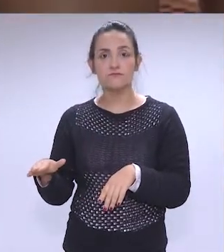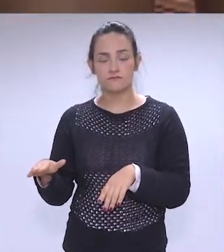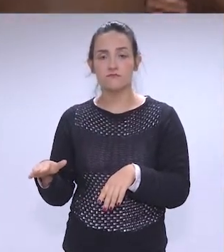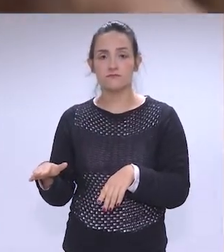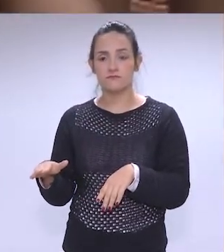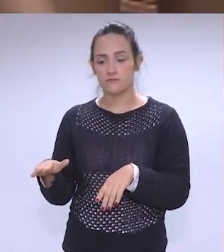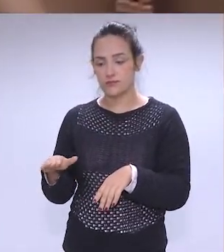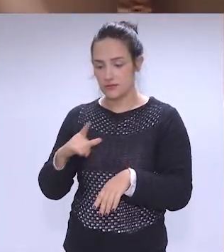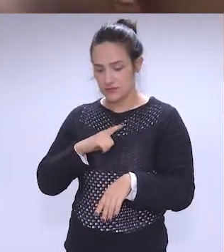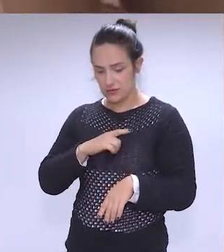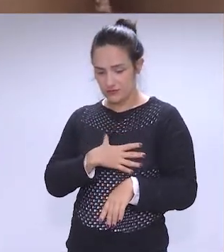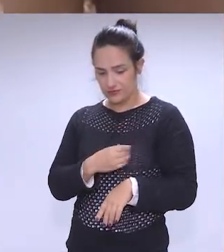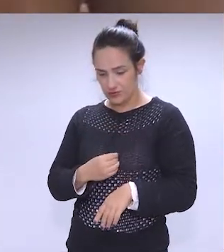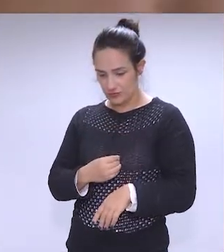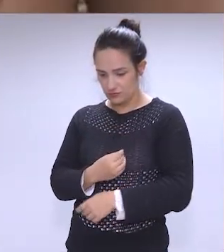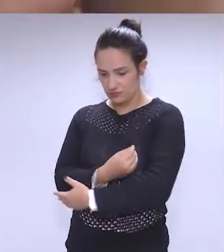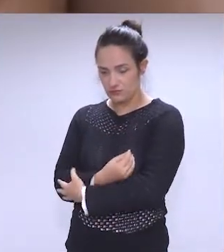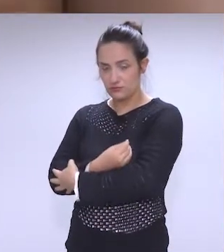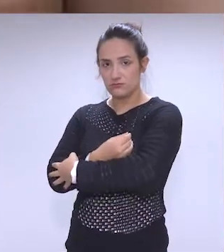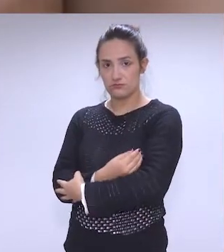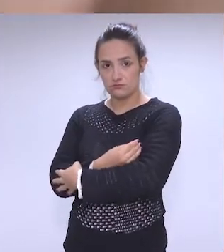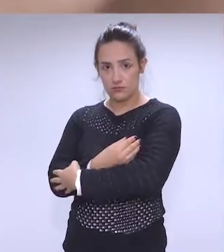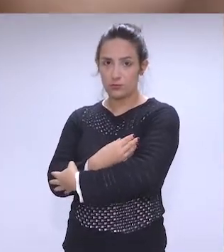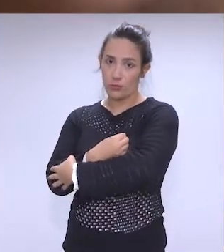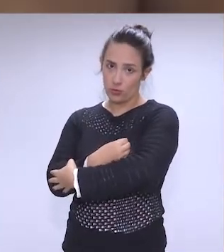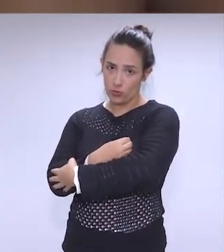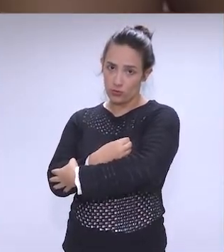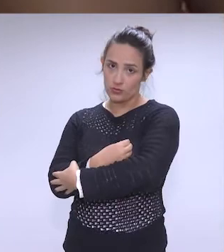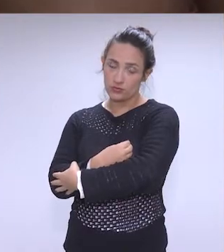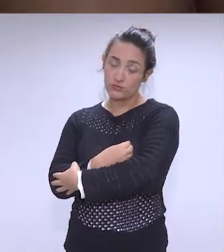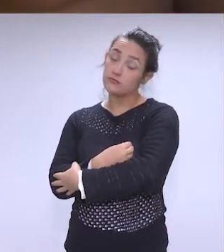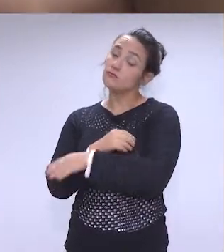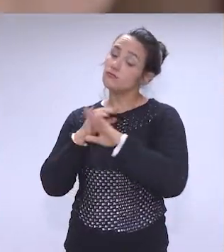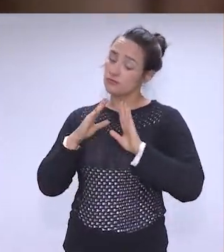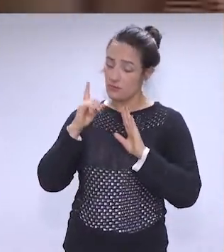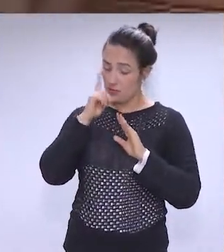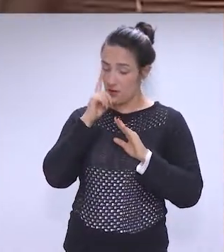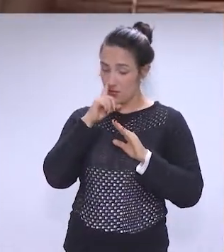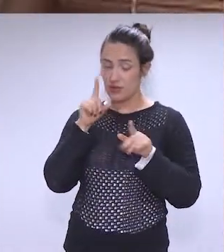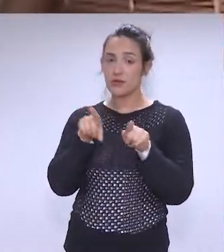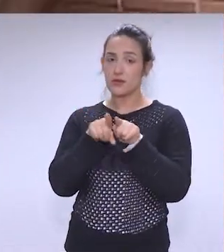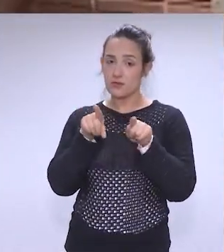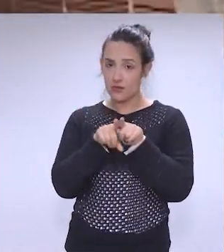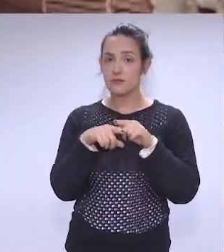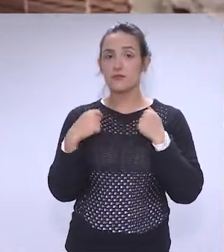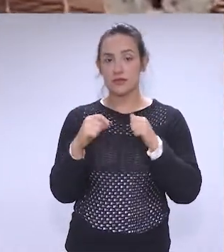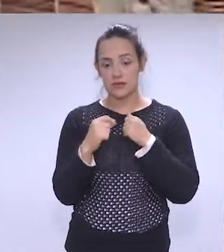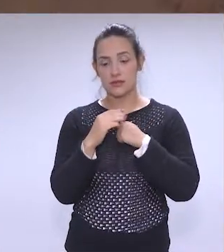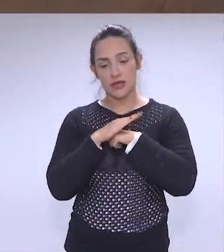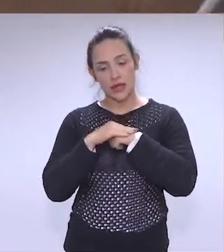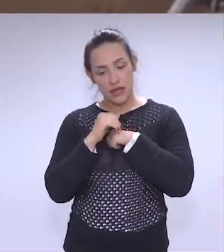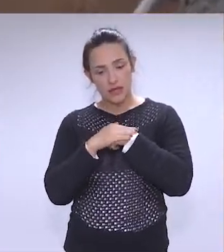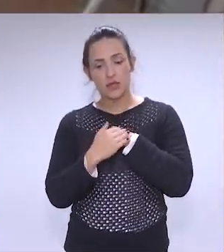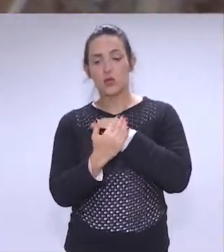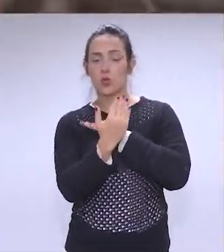precisa da mãe, do aleitamento, e a mãe precisa também receber